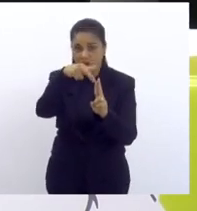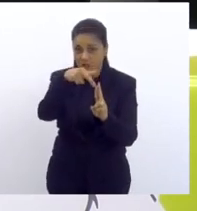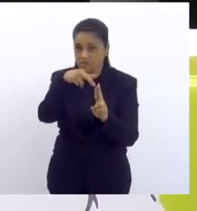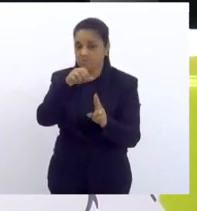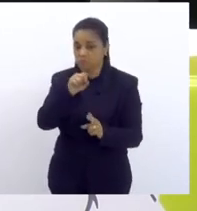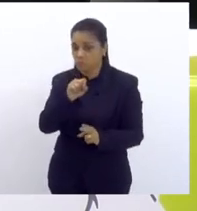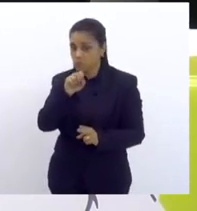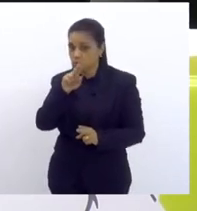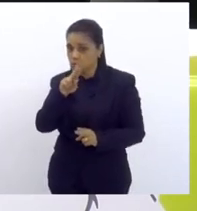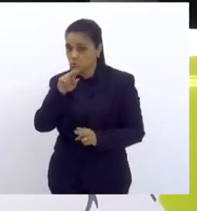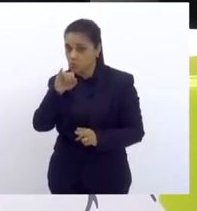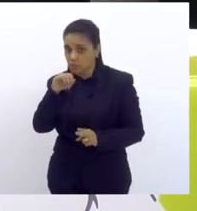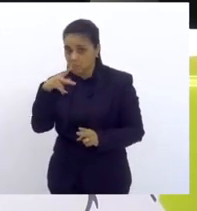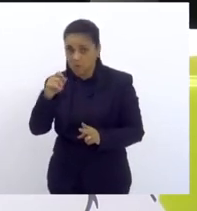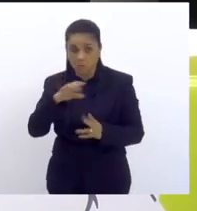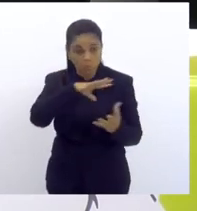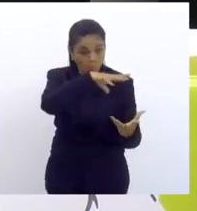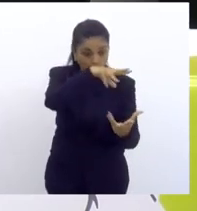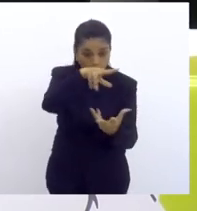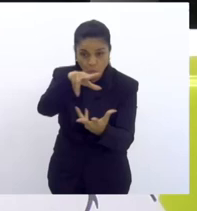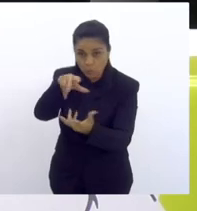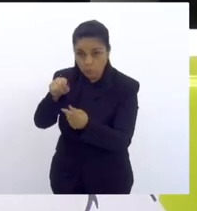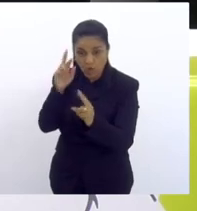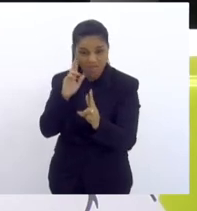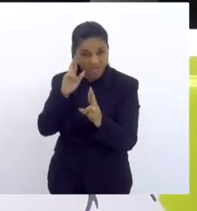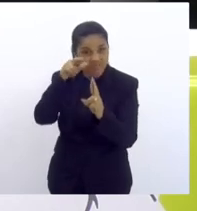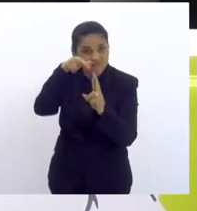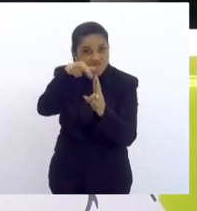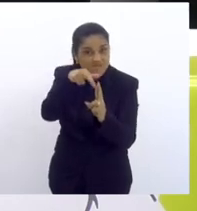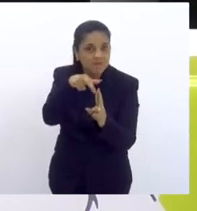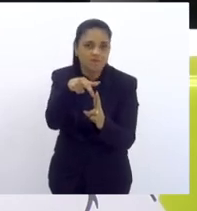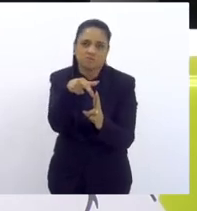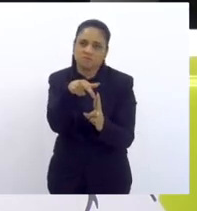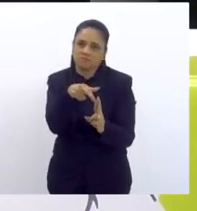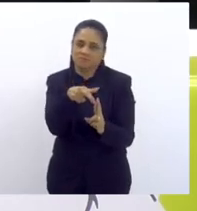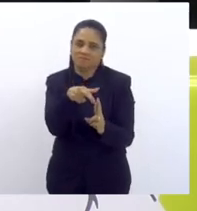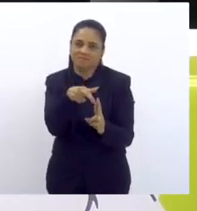para o mundo para o mundo